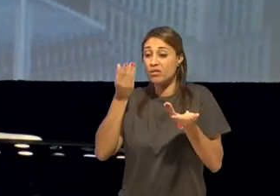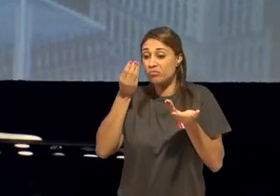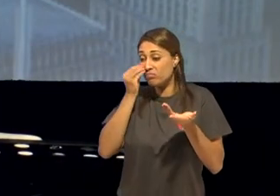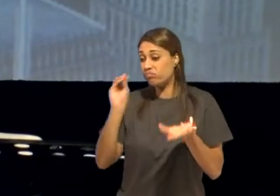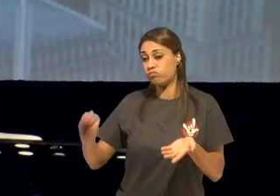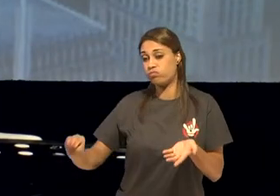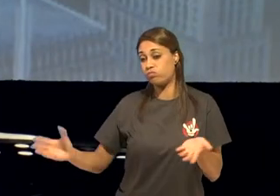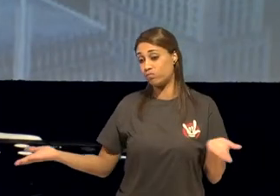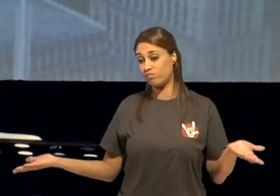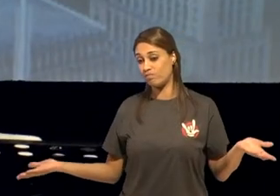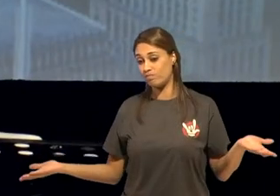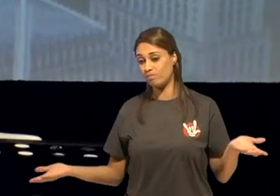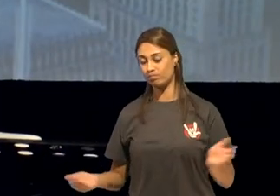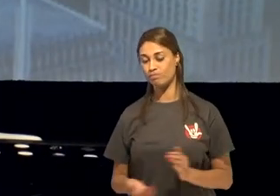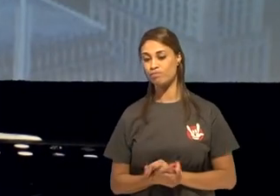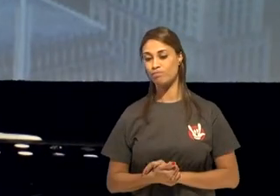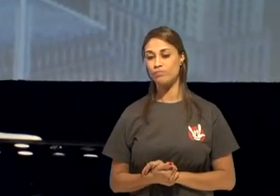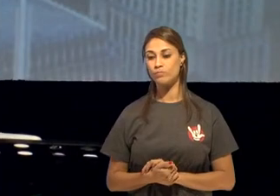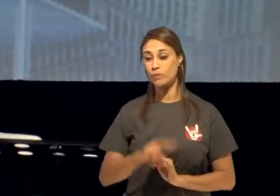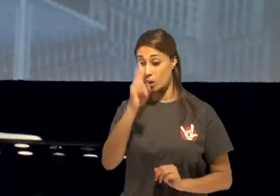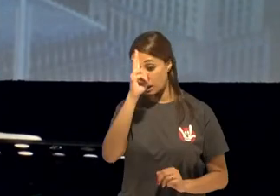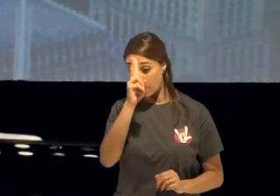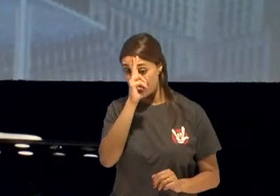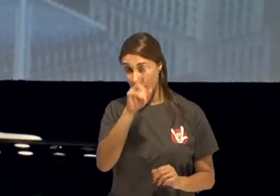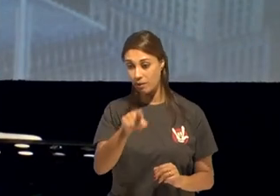Mas eu quero lembrar você.